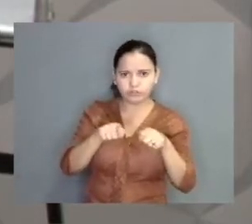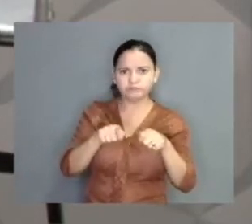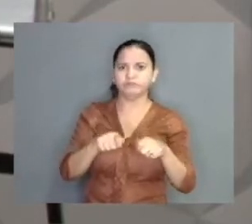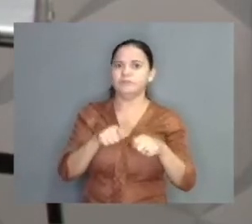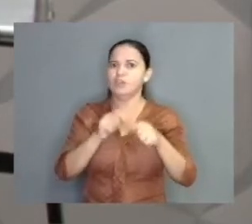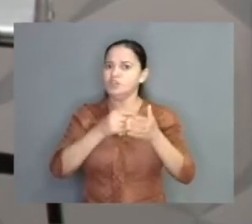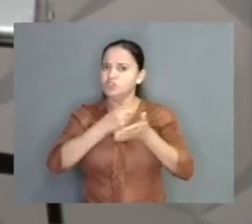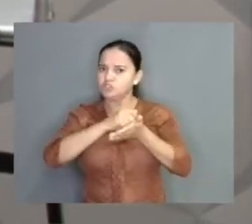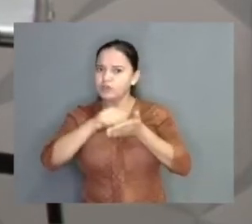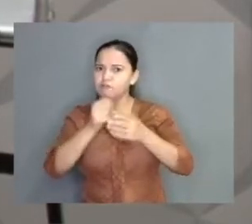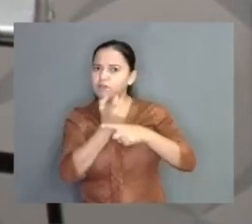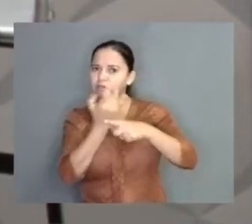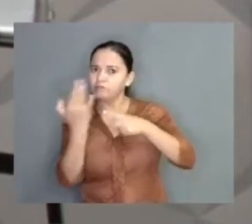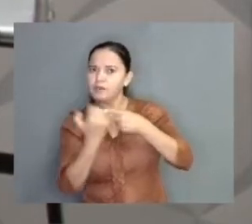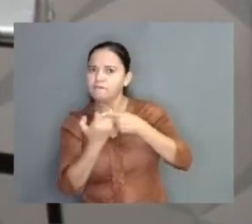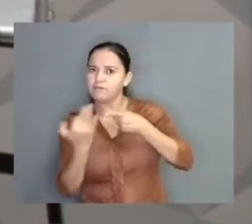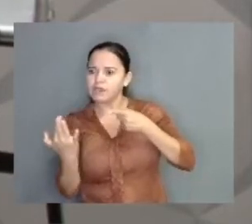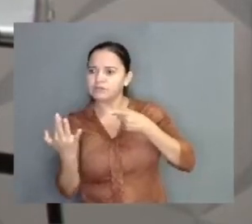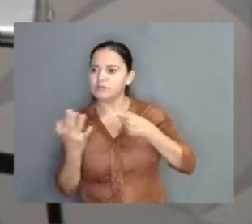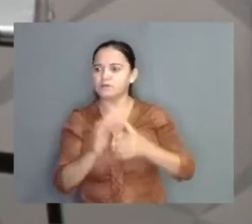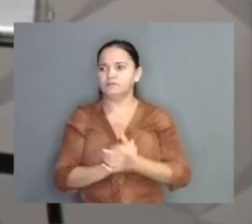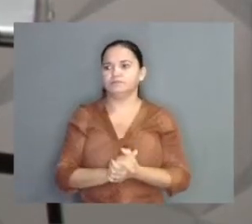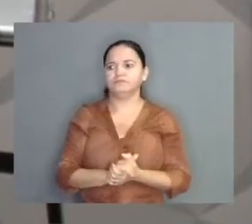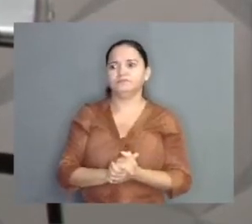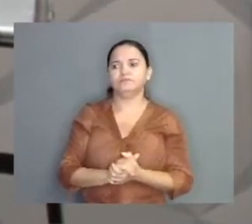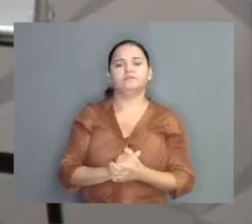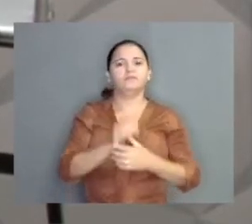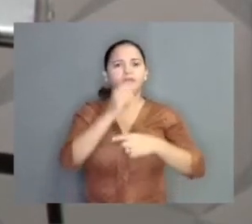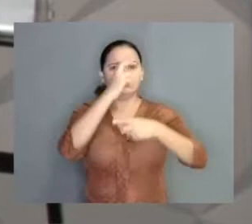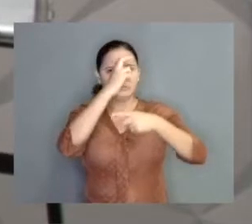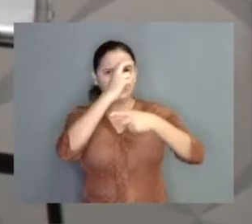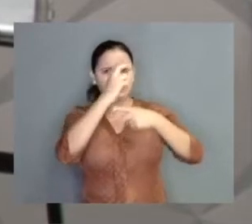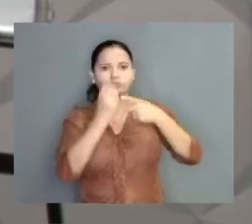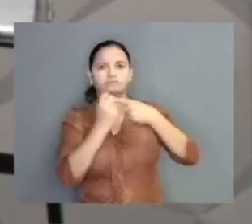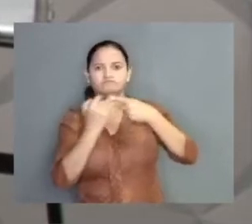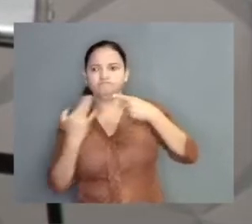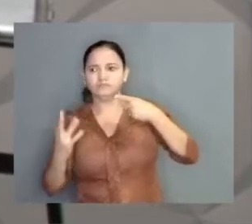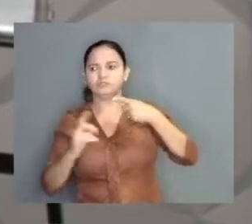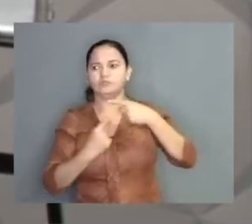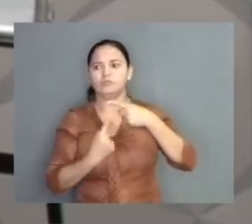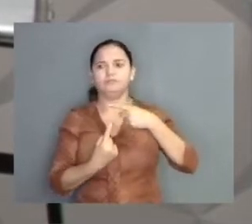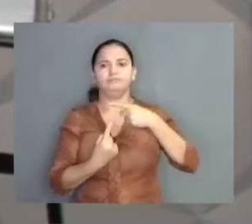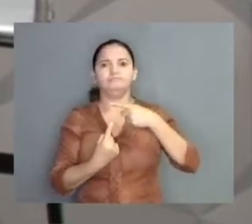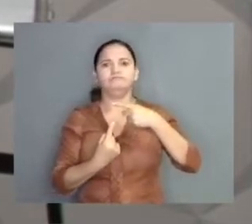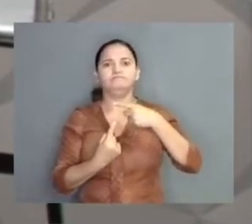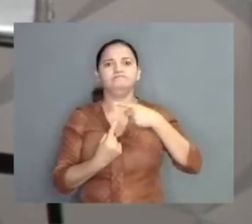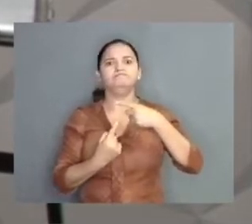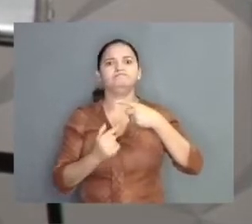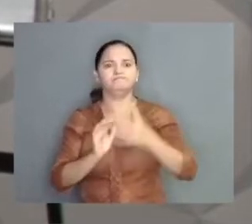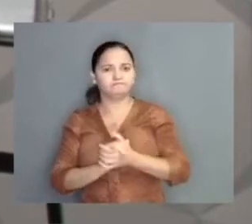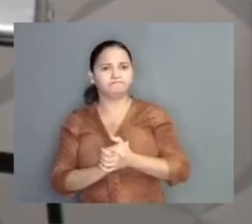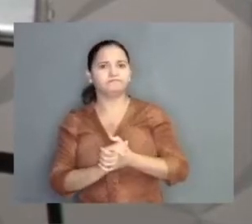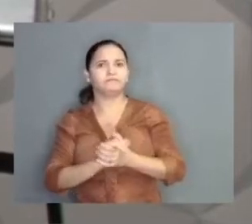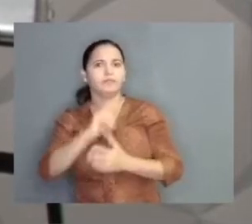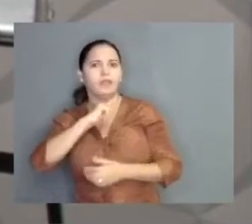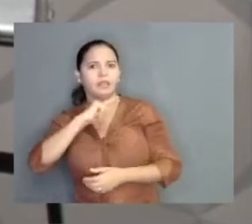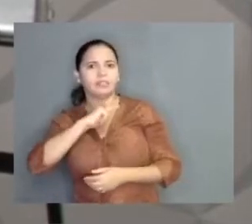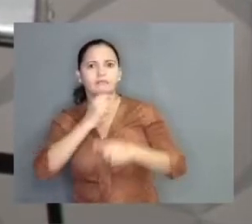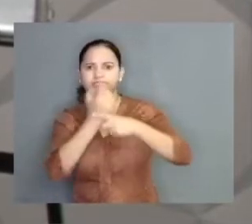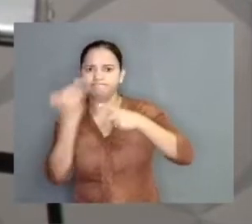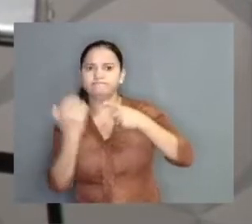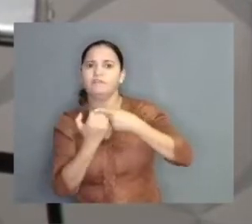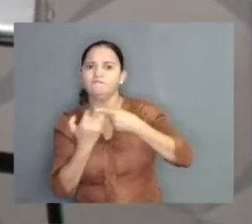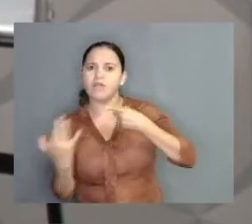fração, que é 5 sobre 1, porque todo número que não mostra seu denominador tem